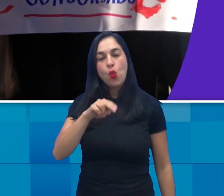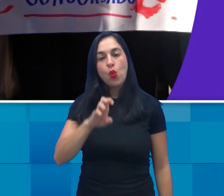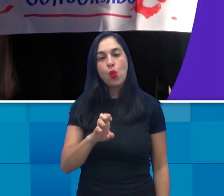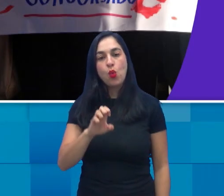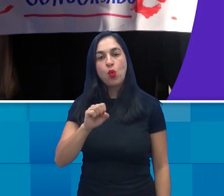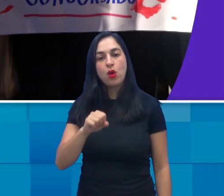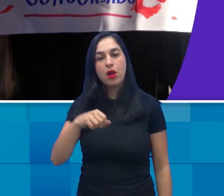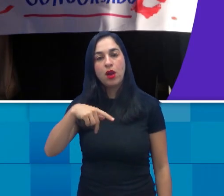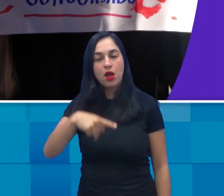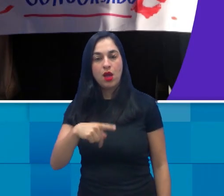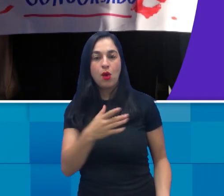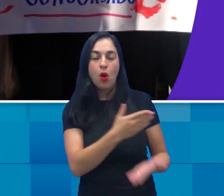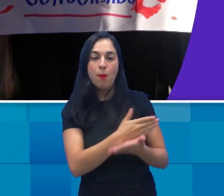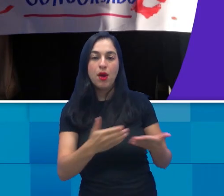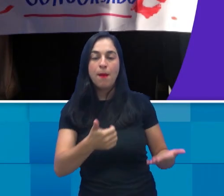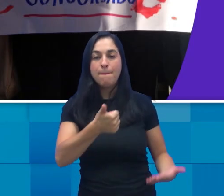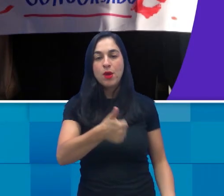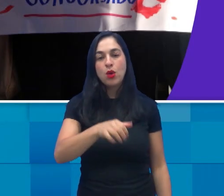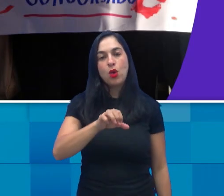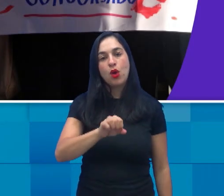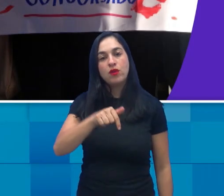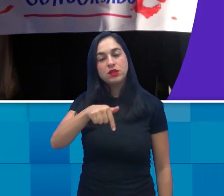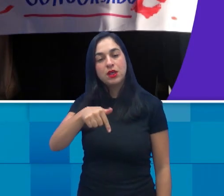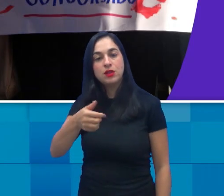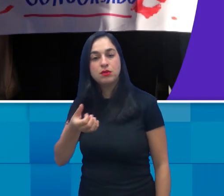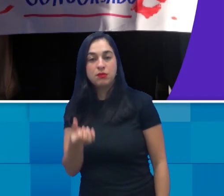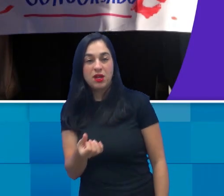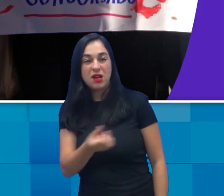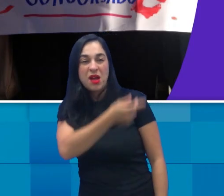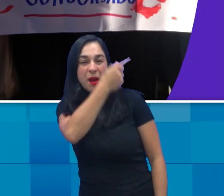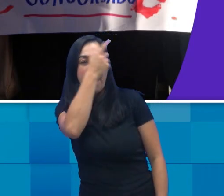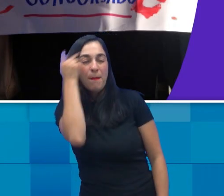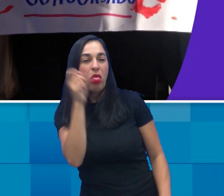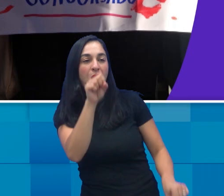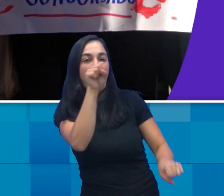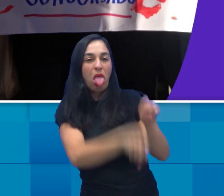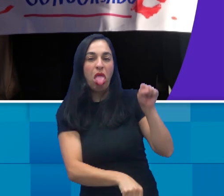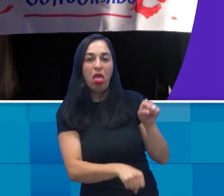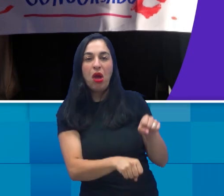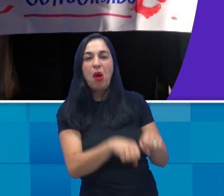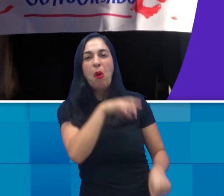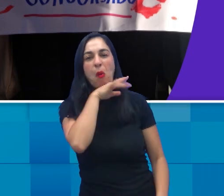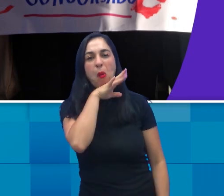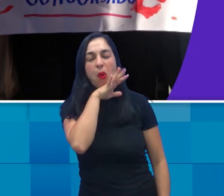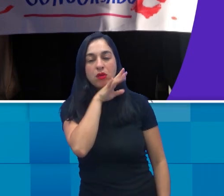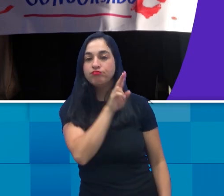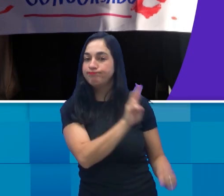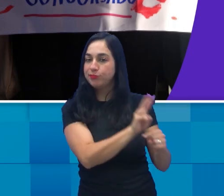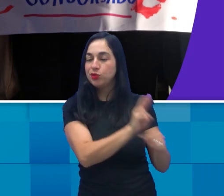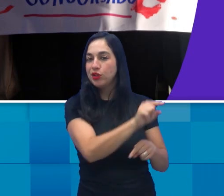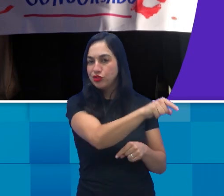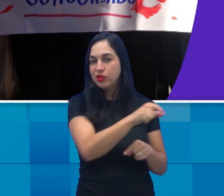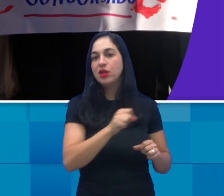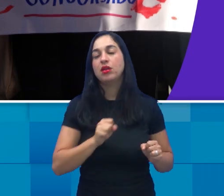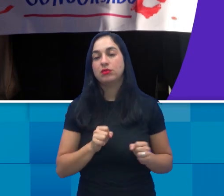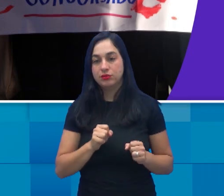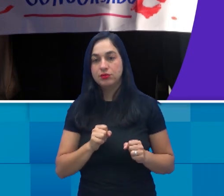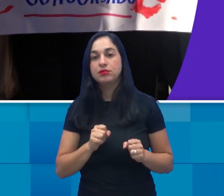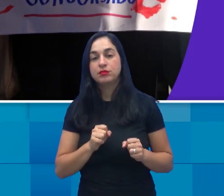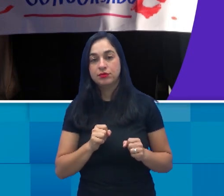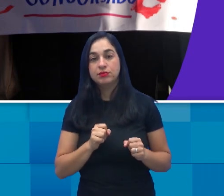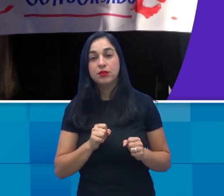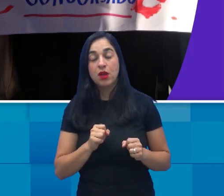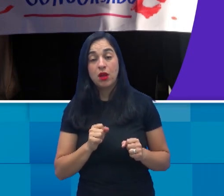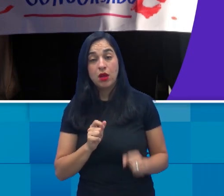1976, protege agressores. A Unesp de São José, estuprador é concursado.